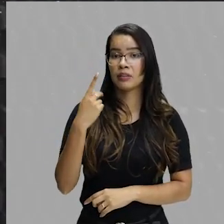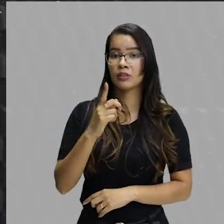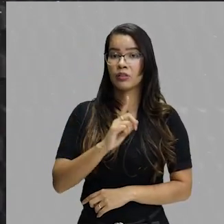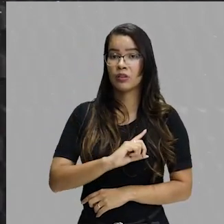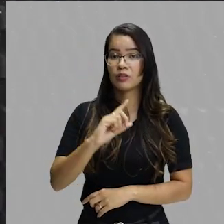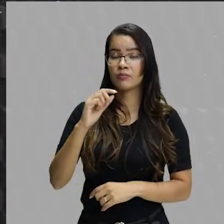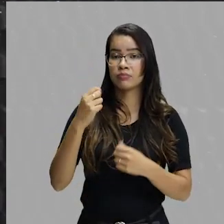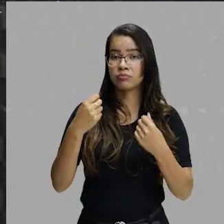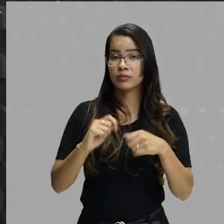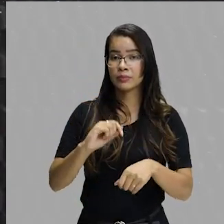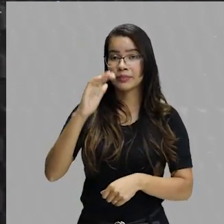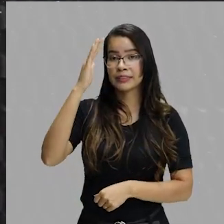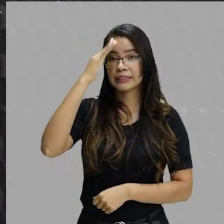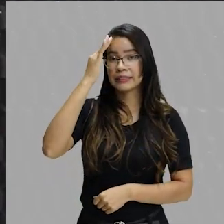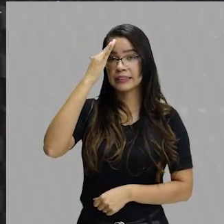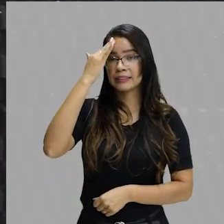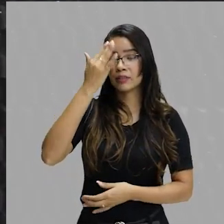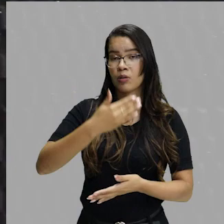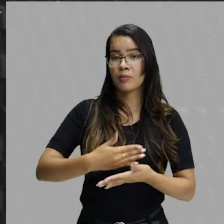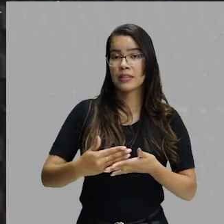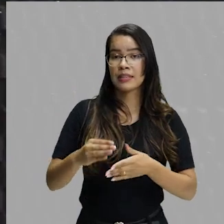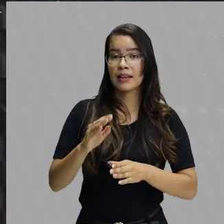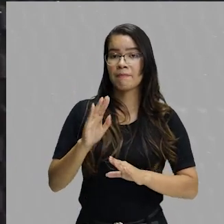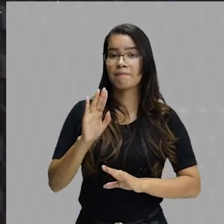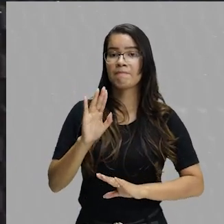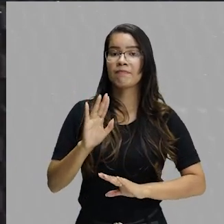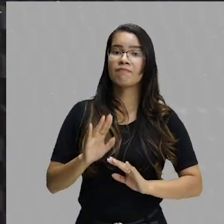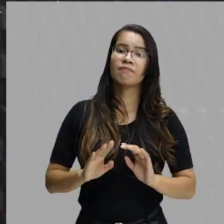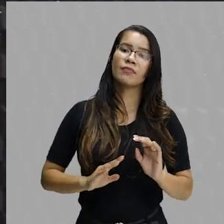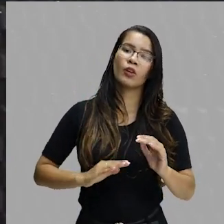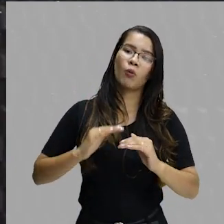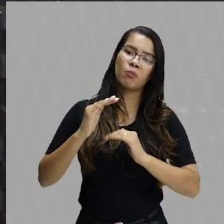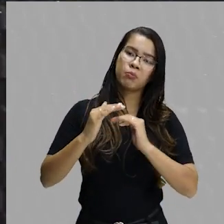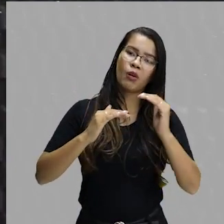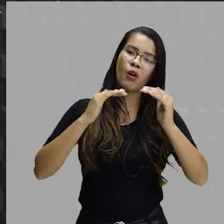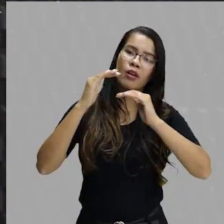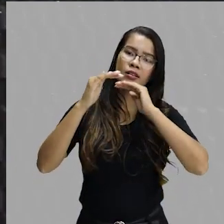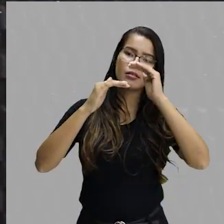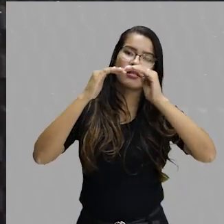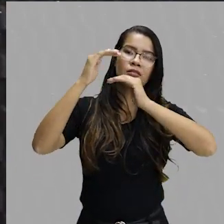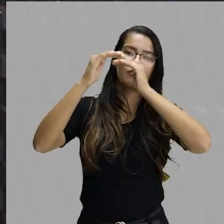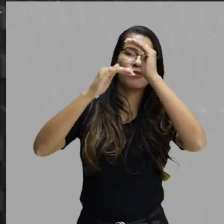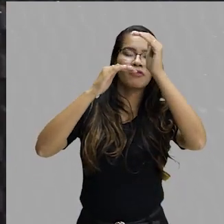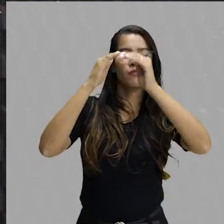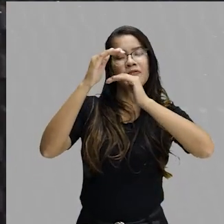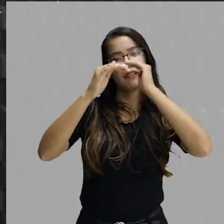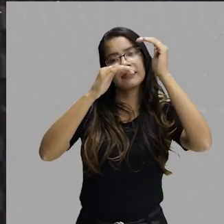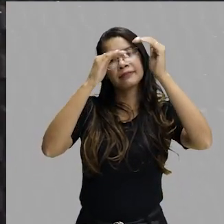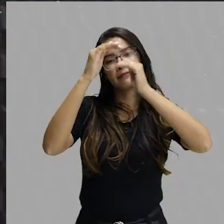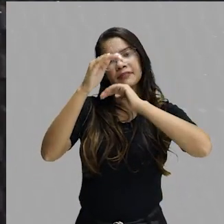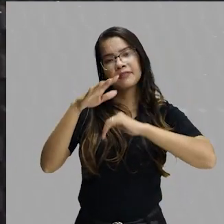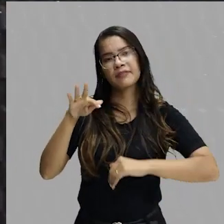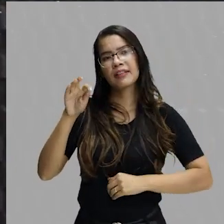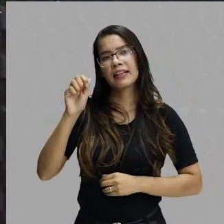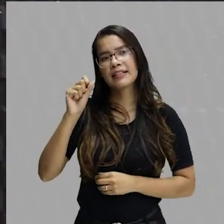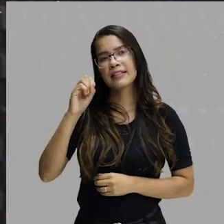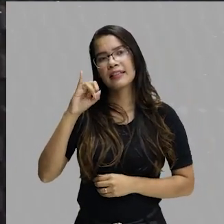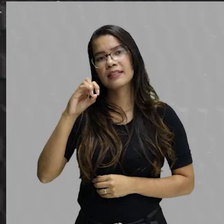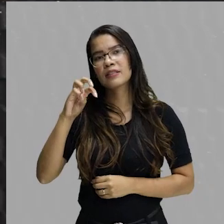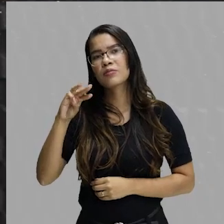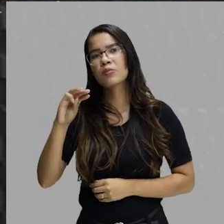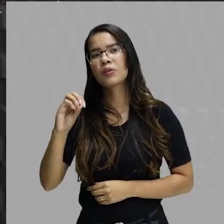compreender a escalada do fascismo com Mussolini ao poder na Itália e do